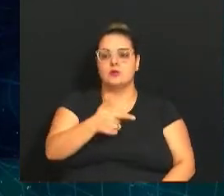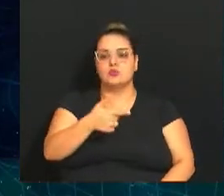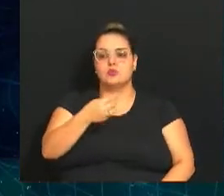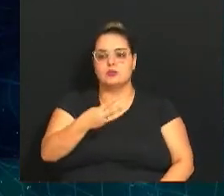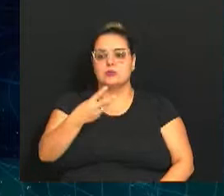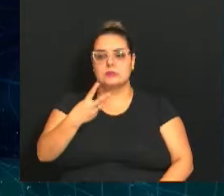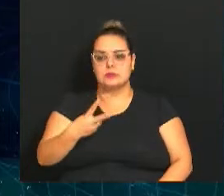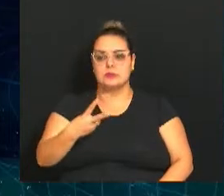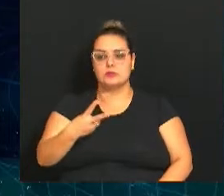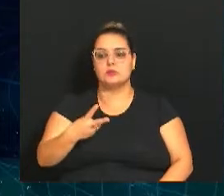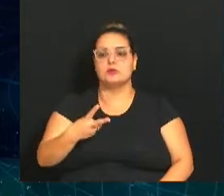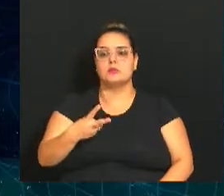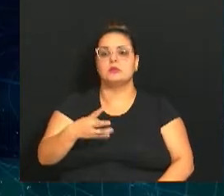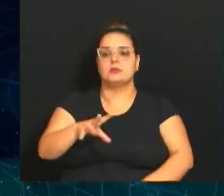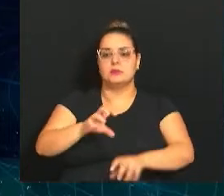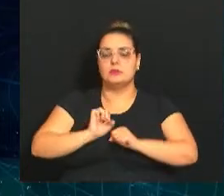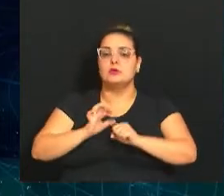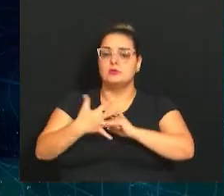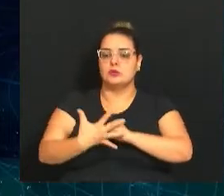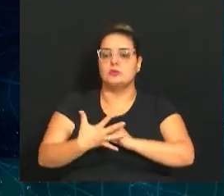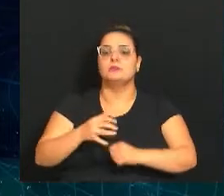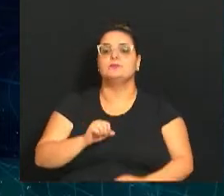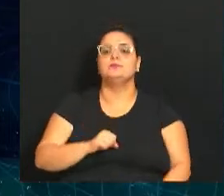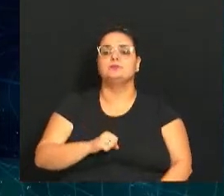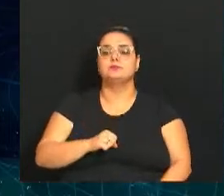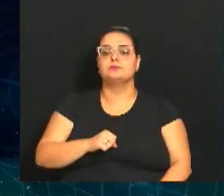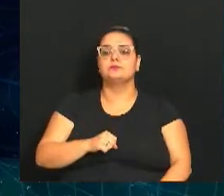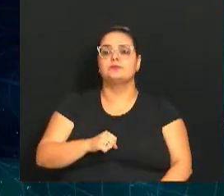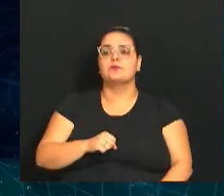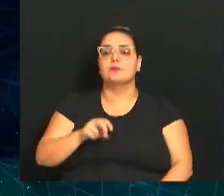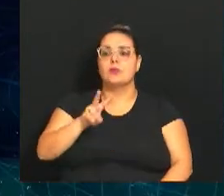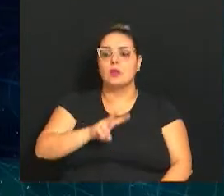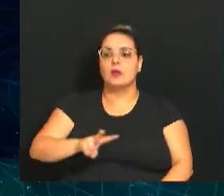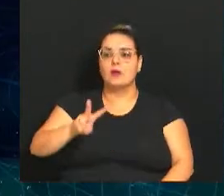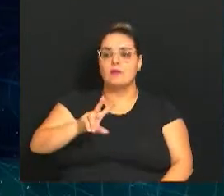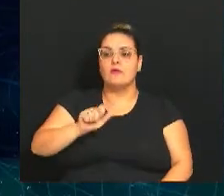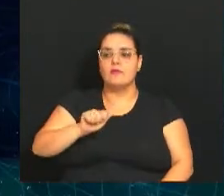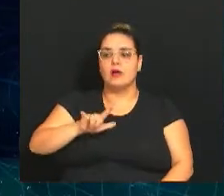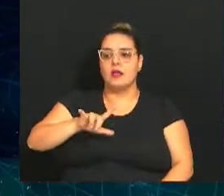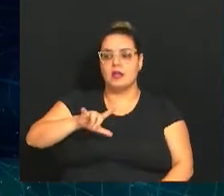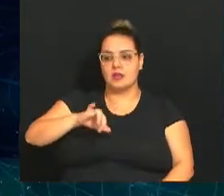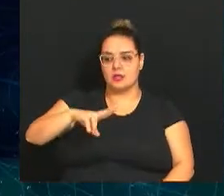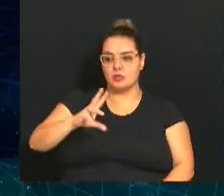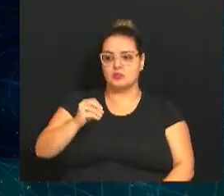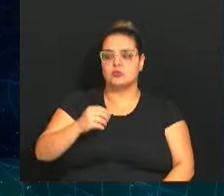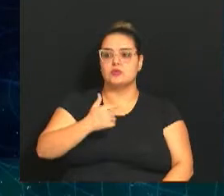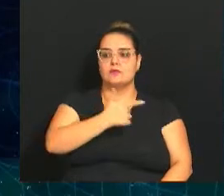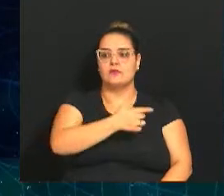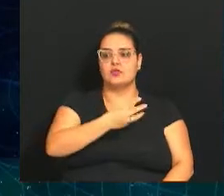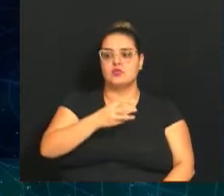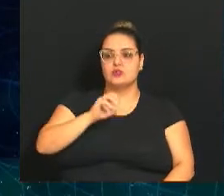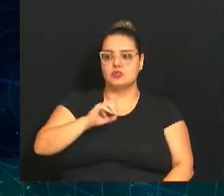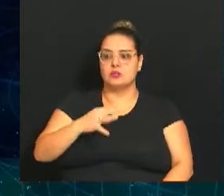37.232 casos nessa última atualização, Valinhos, 23.043,